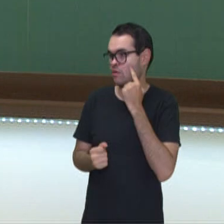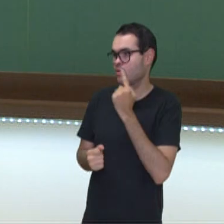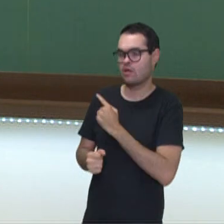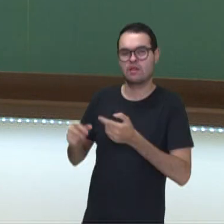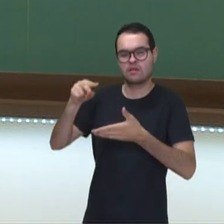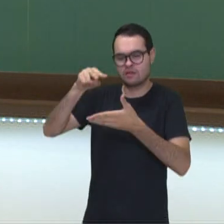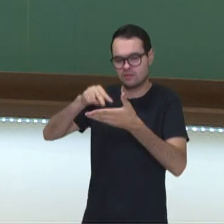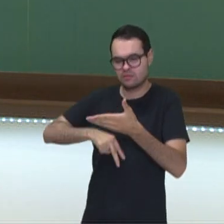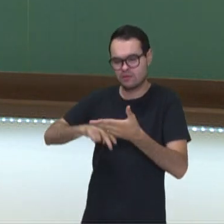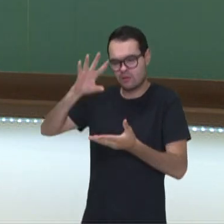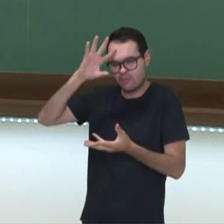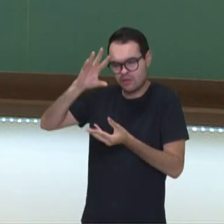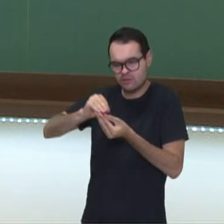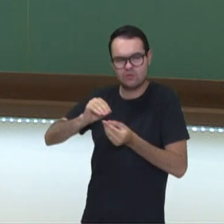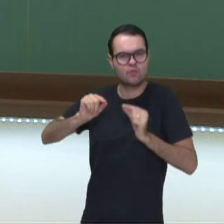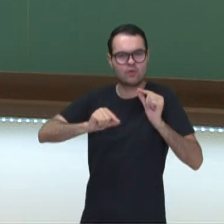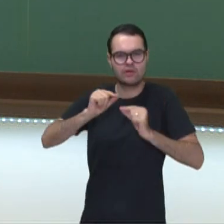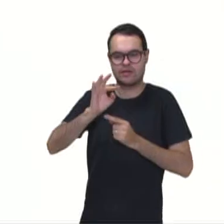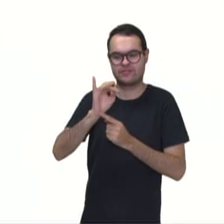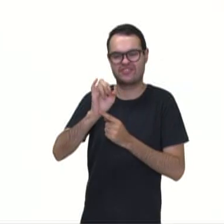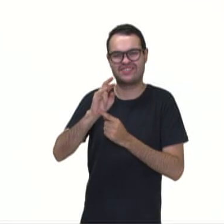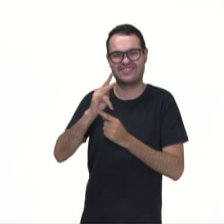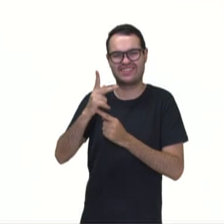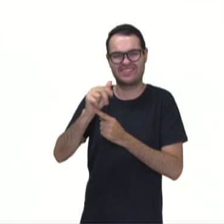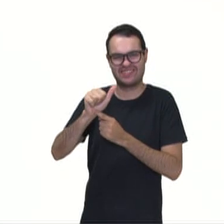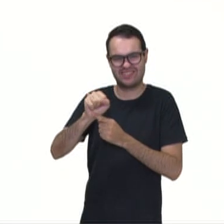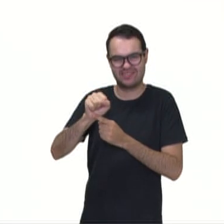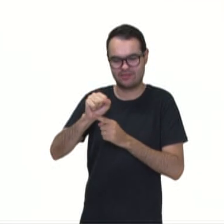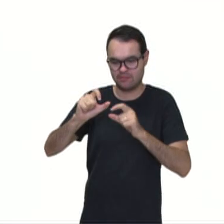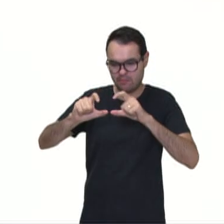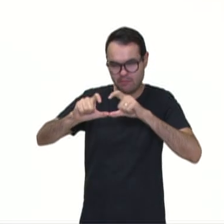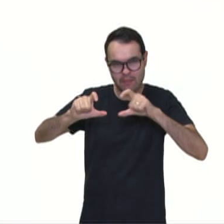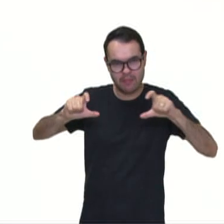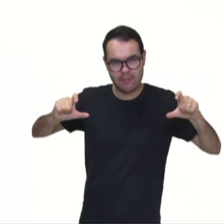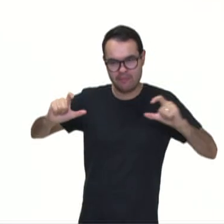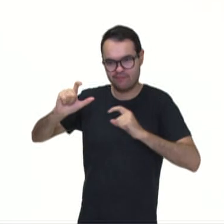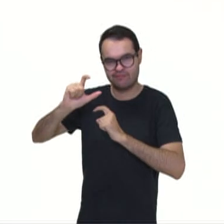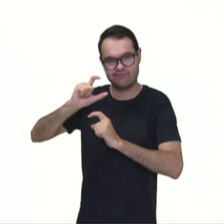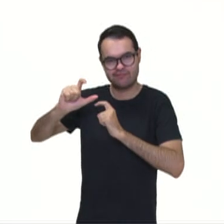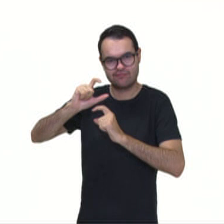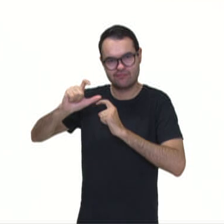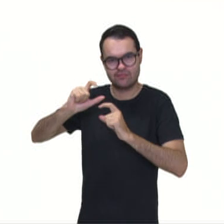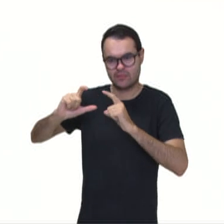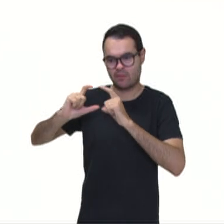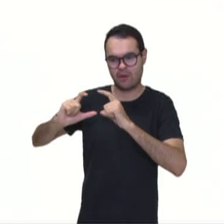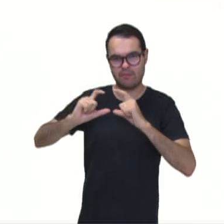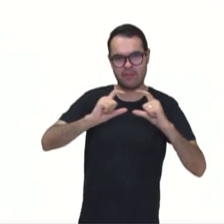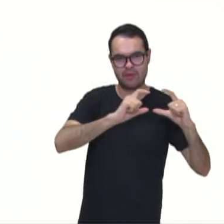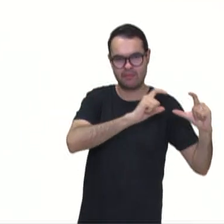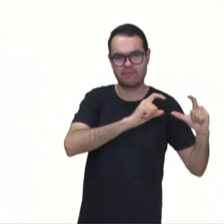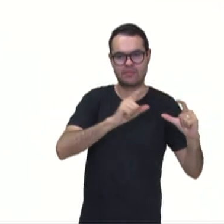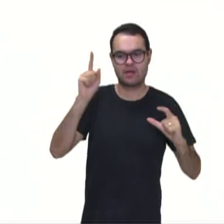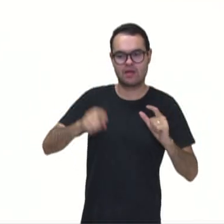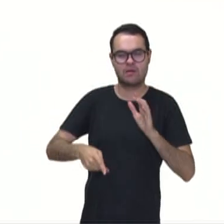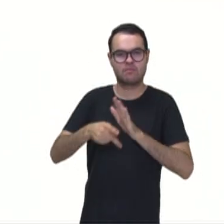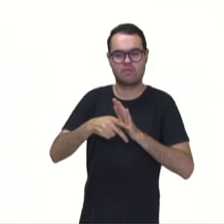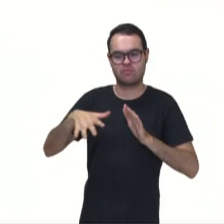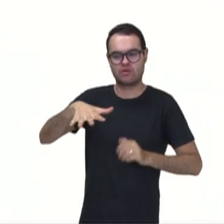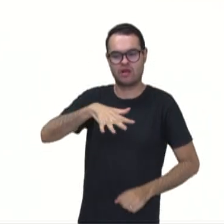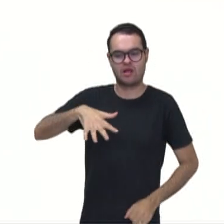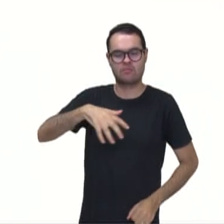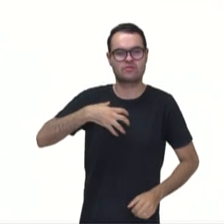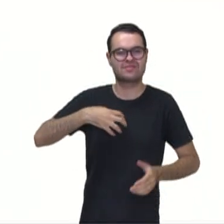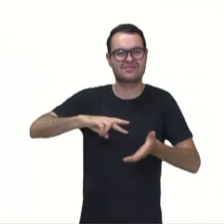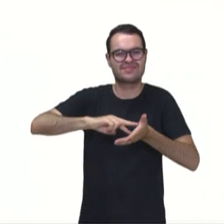compreensiva e analítica de tirinhas. Observe que nós vamos nos debruçar sobre o campo semântico do discurso. Compreender